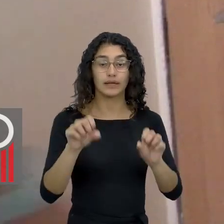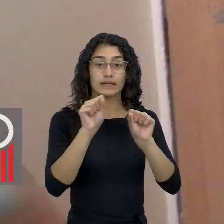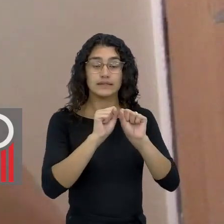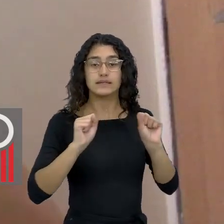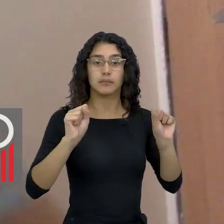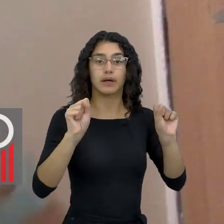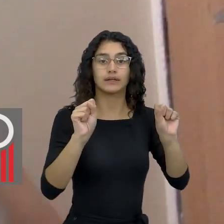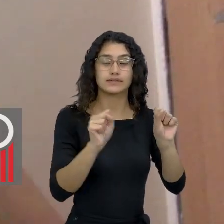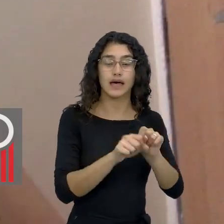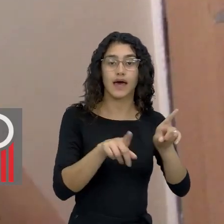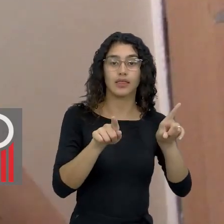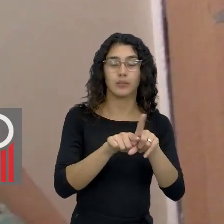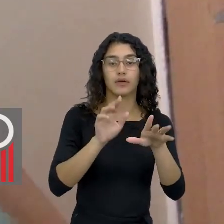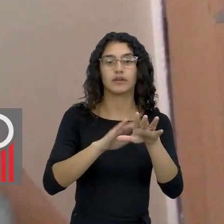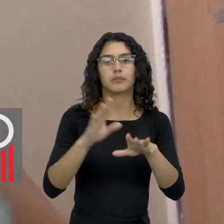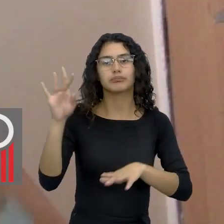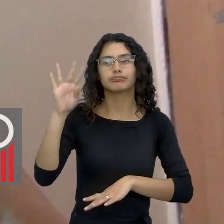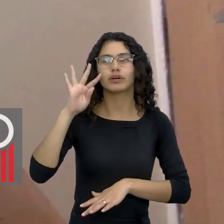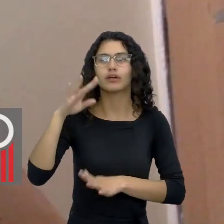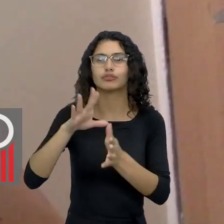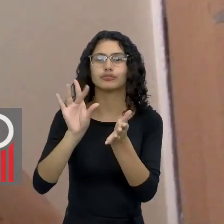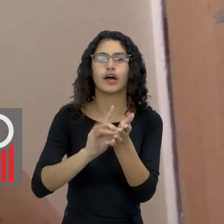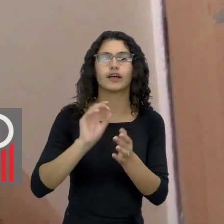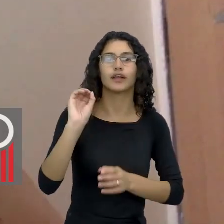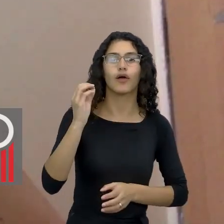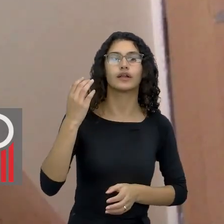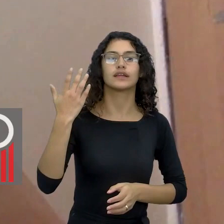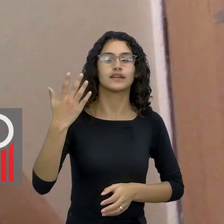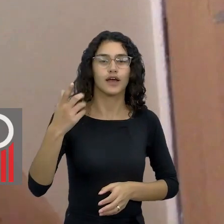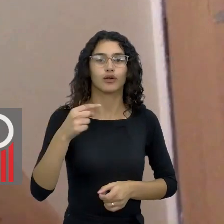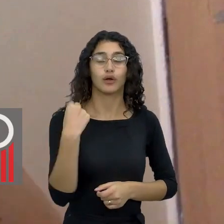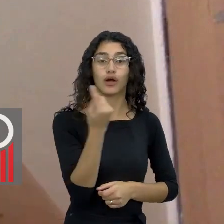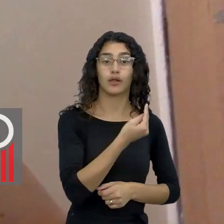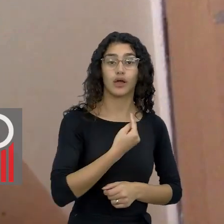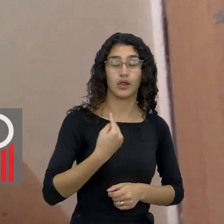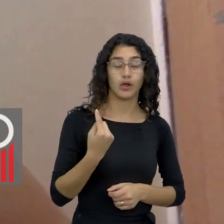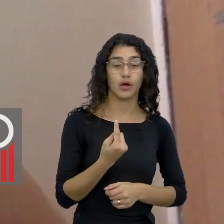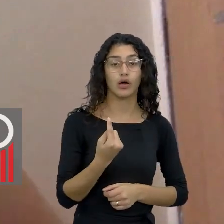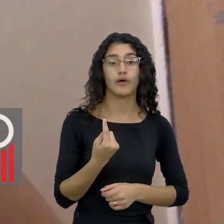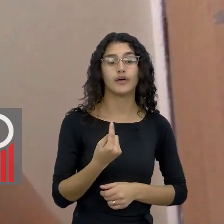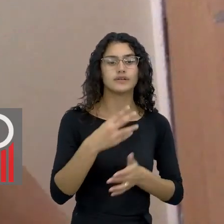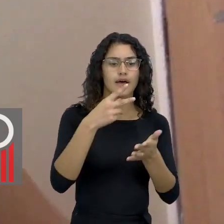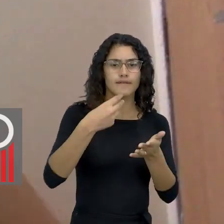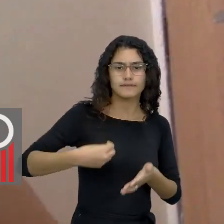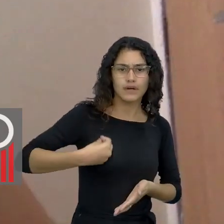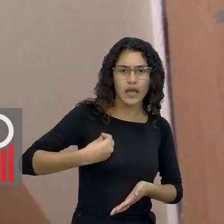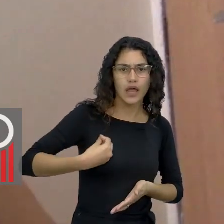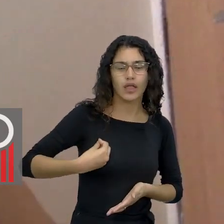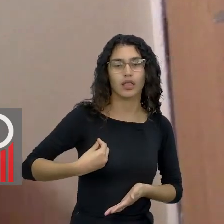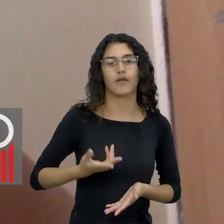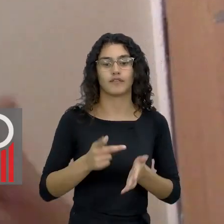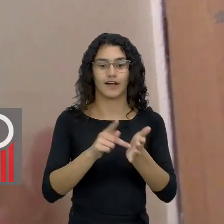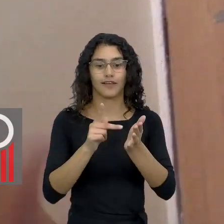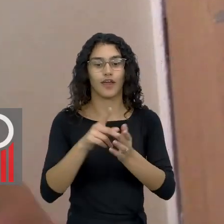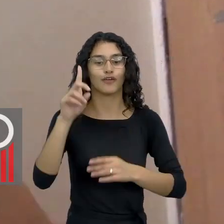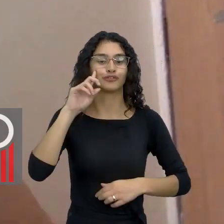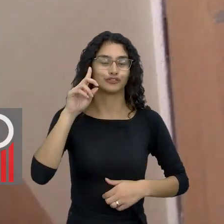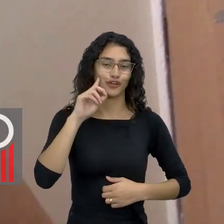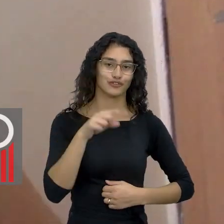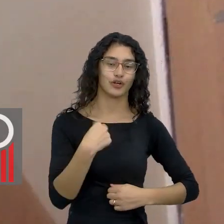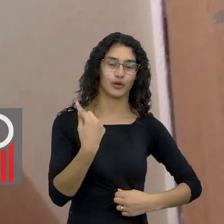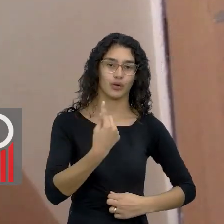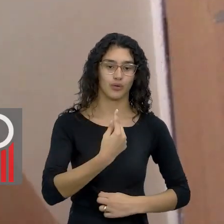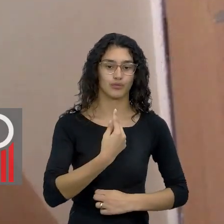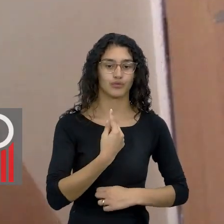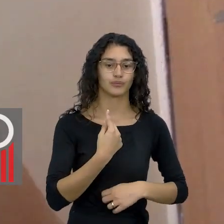sistematizar, fazer uma reflexão real do que está acontecendo na nossa realidade, né? No nosso dia a